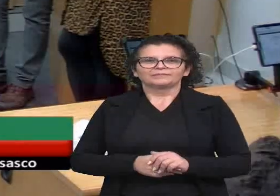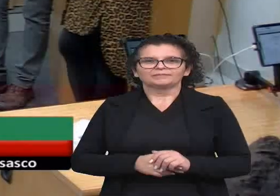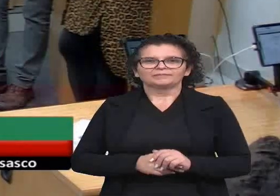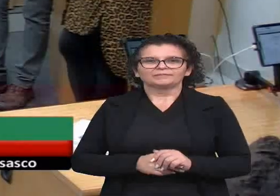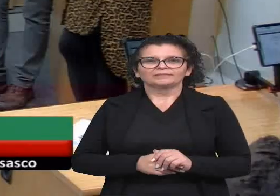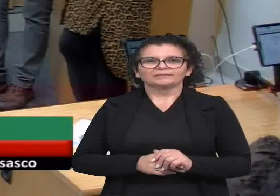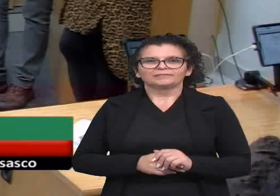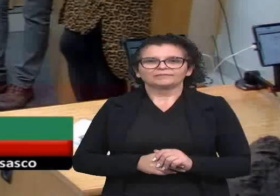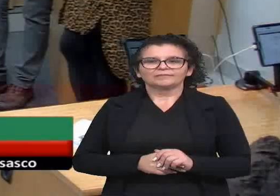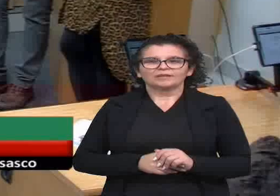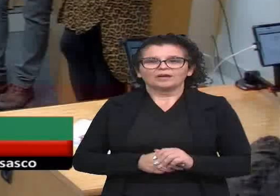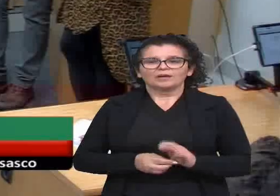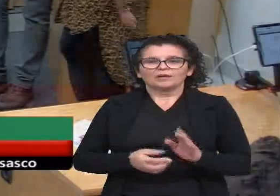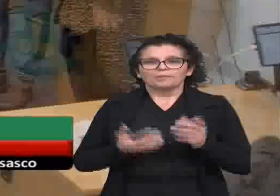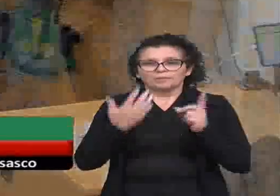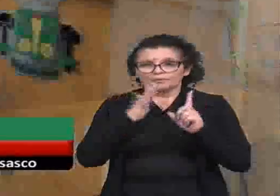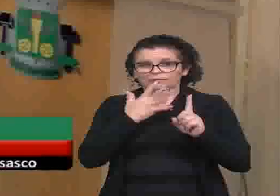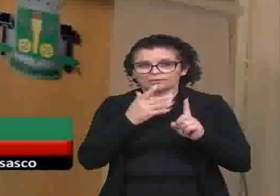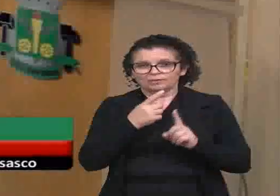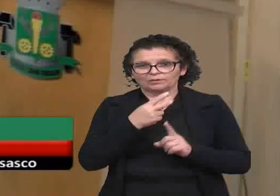É, da moção de aplauso